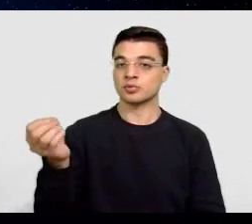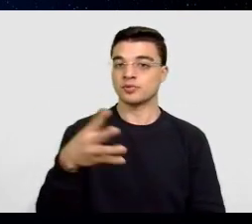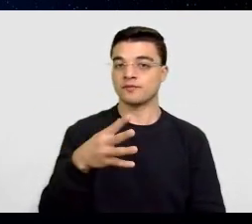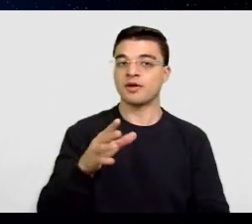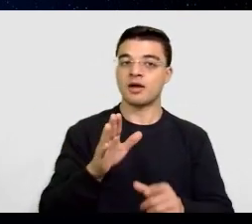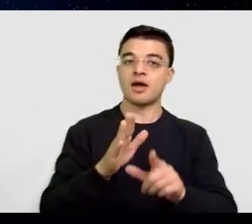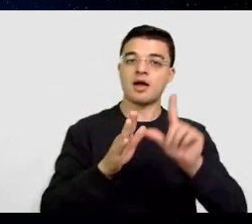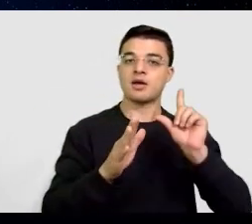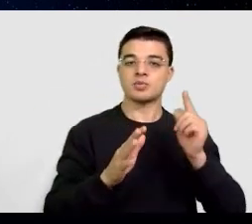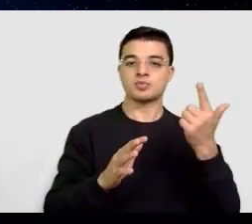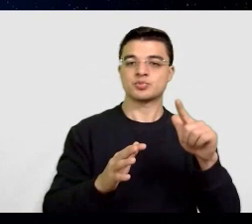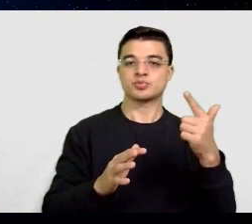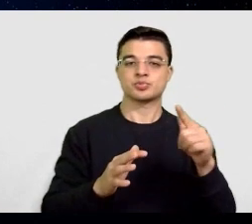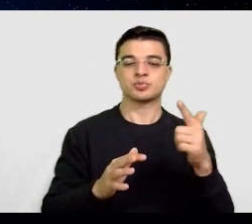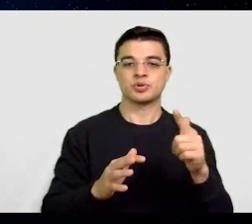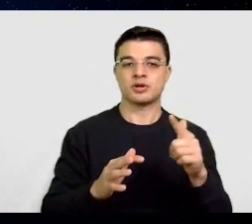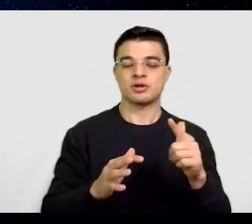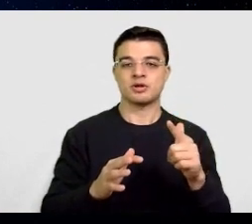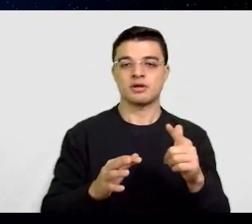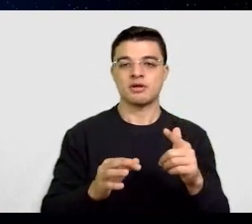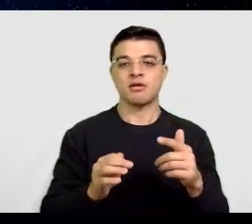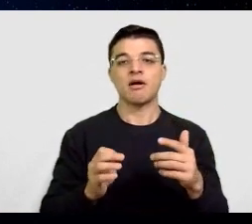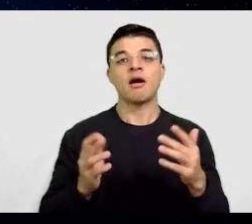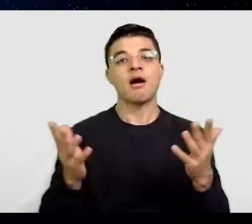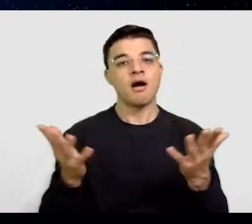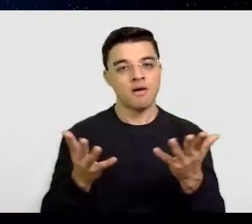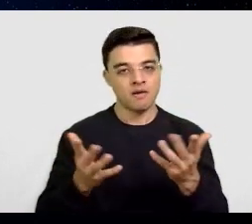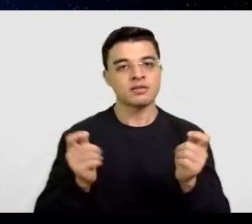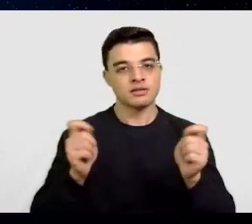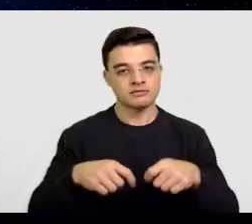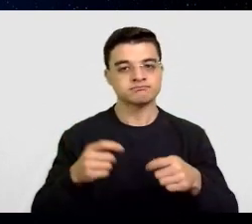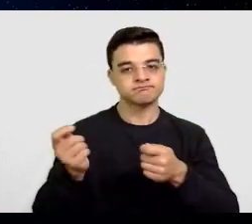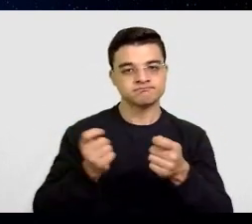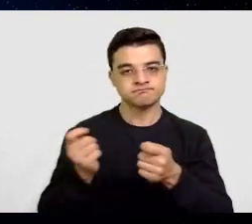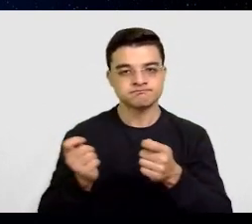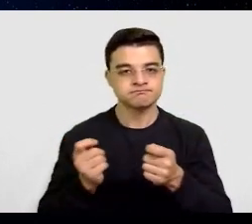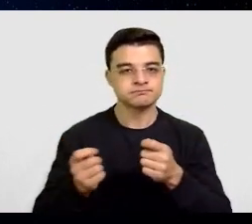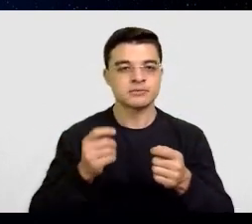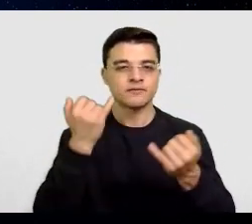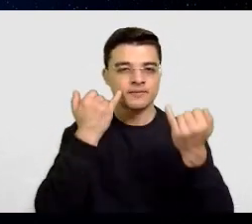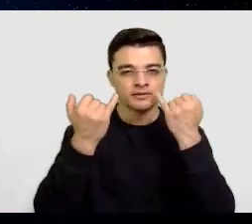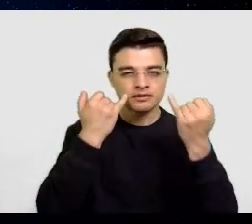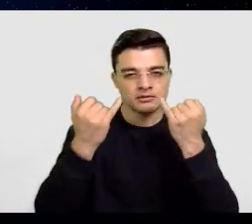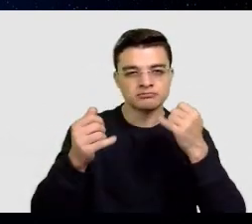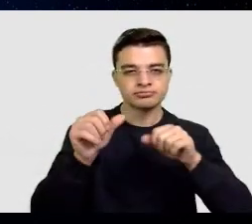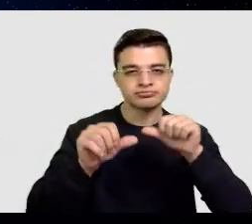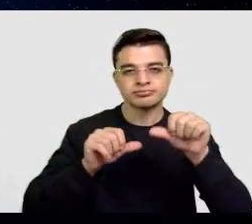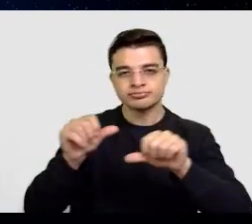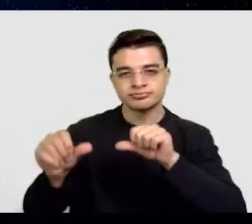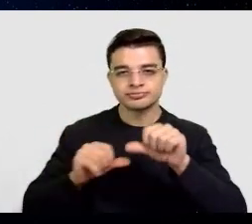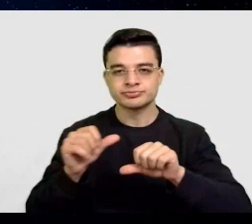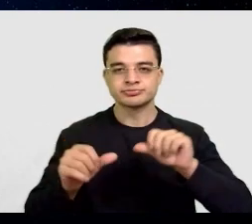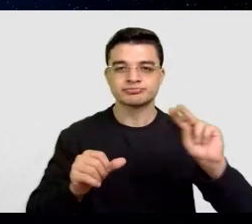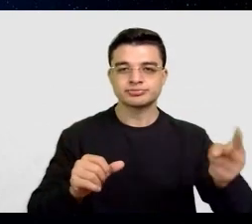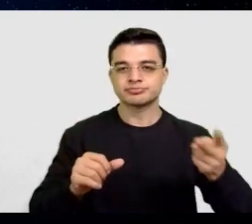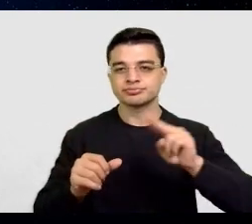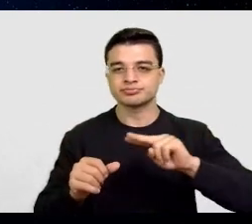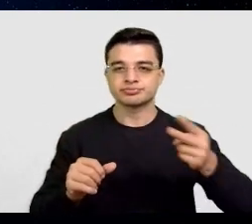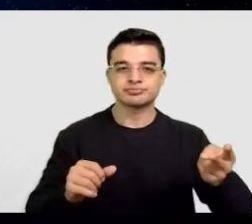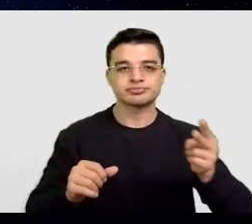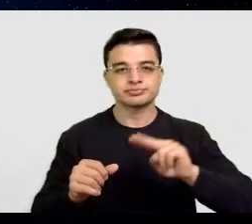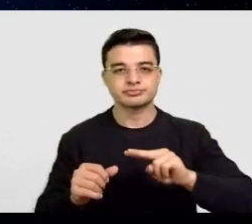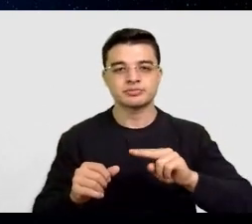inicialmente, mostrando que, olha, eu estou conseguindo manipular esses dados e fazer transações, não transações,